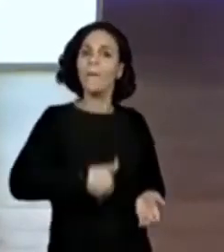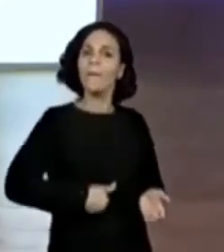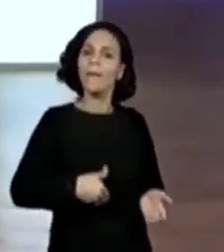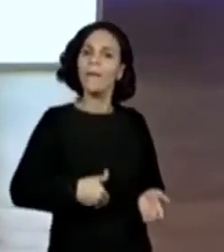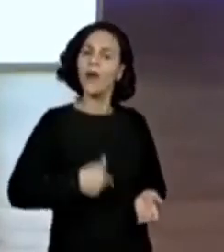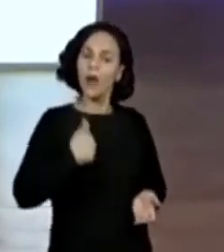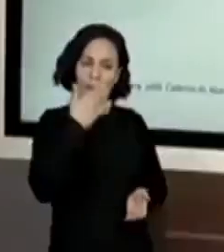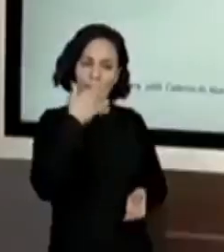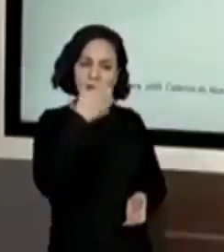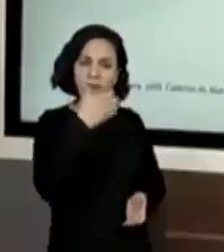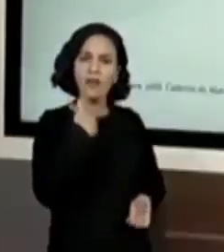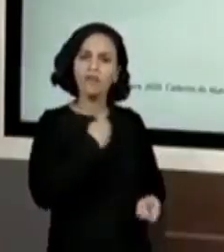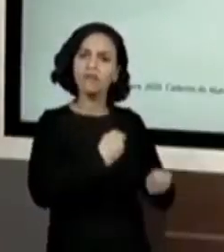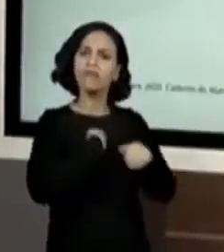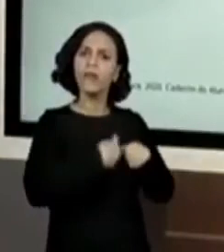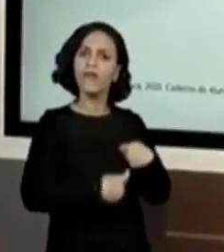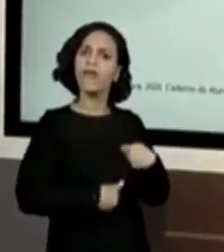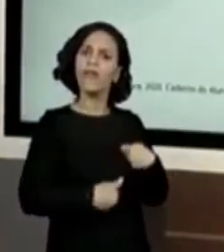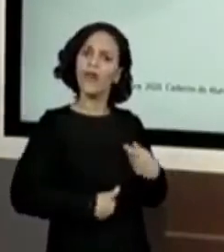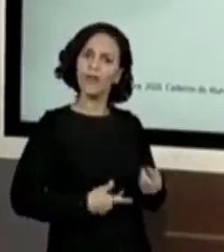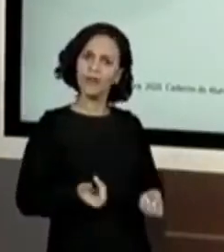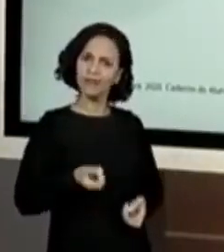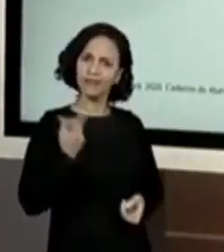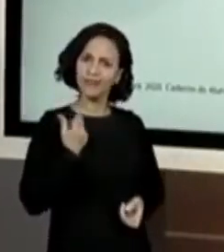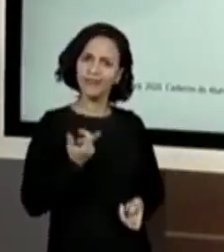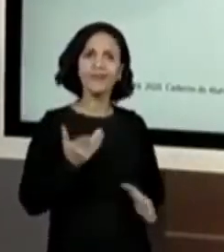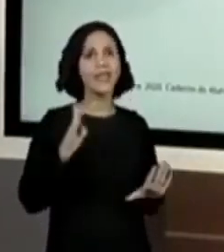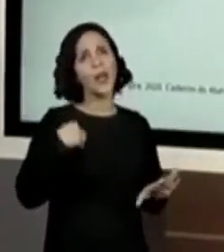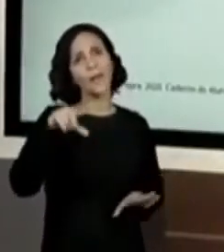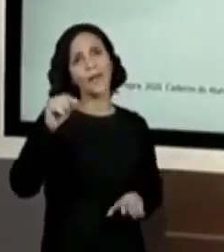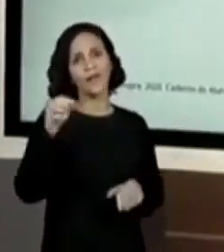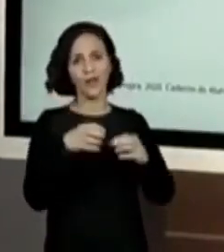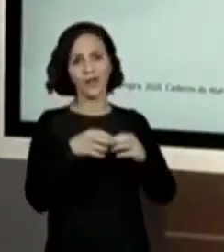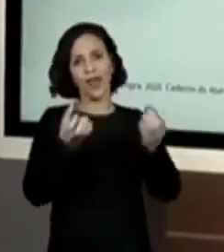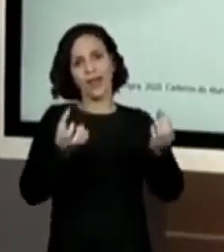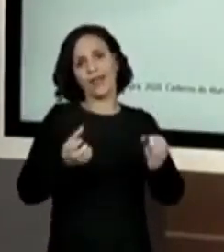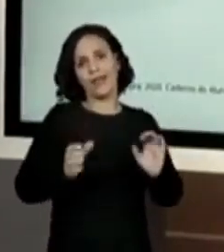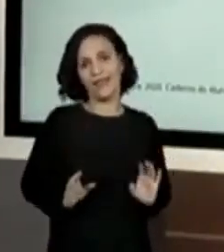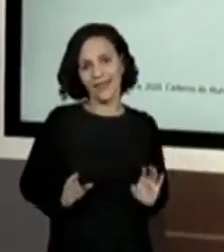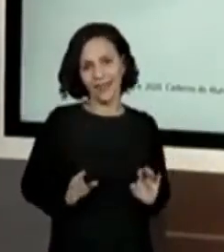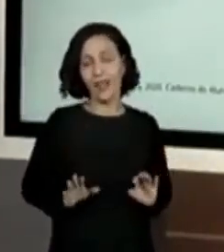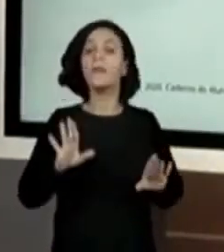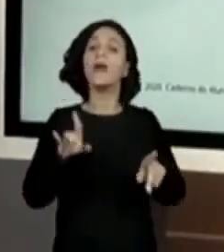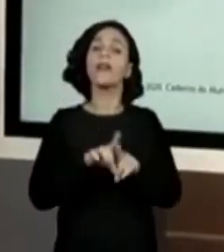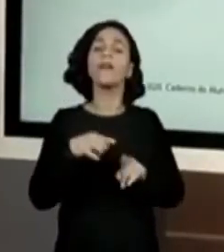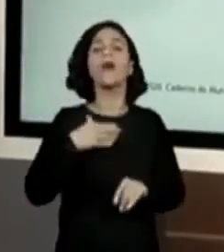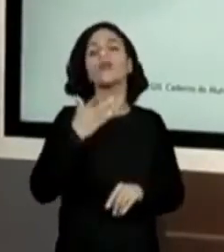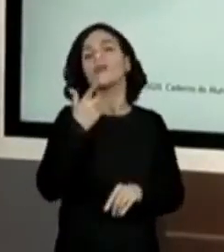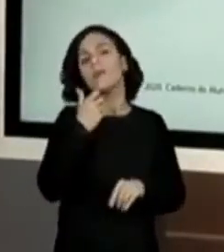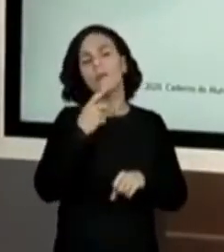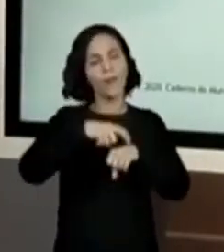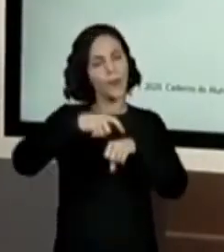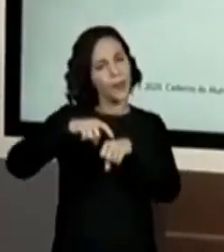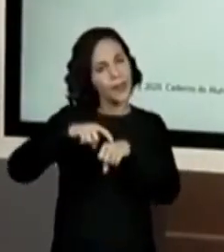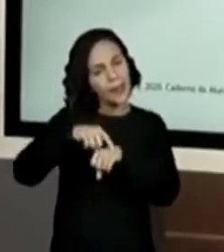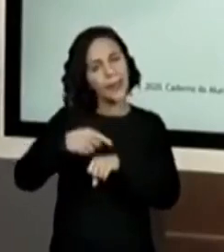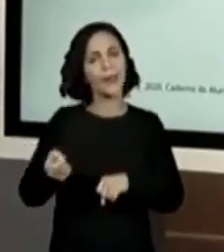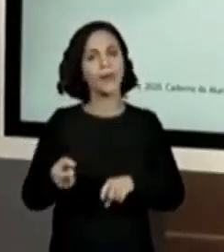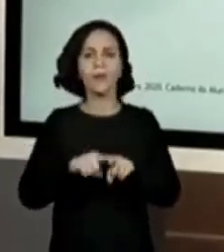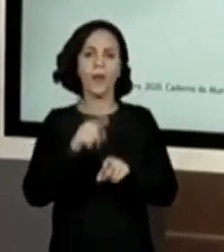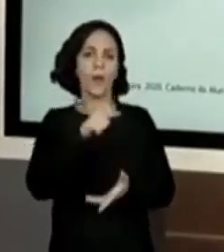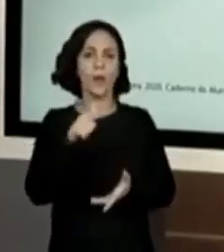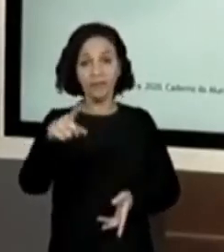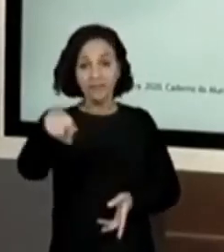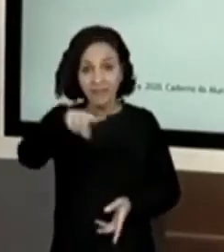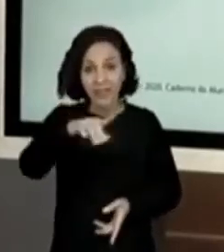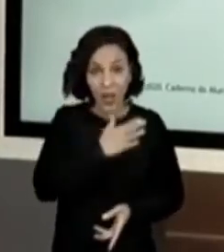como uma maçã e fico com fome. Então, eu prefiro comer caqui. Mas eu também gosto de morango, né? E as crianças